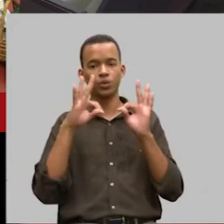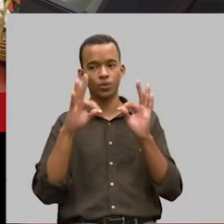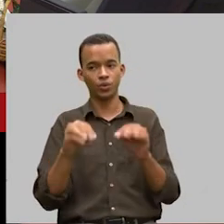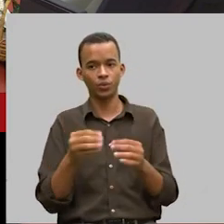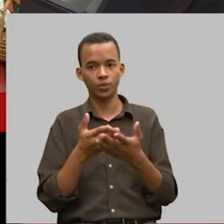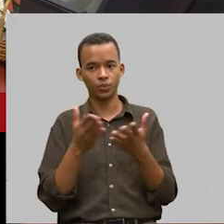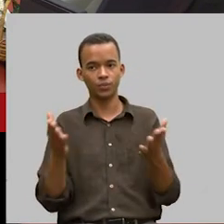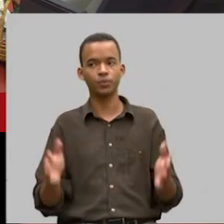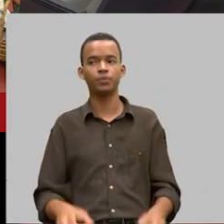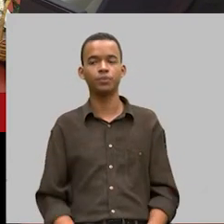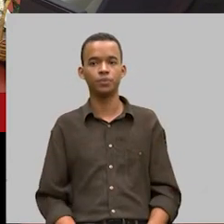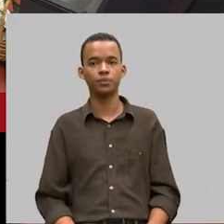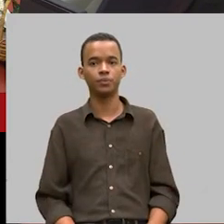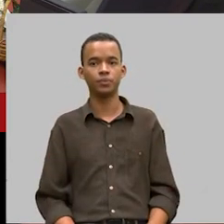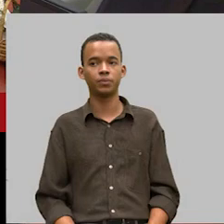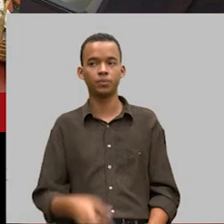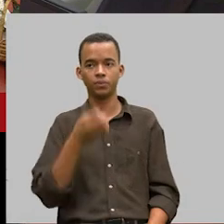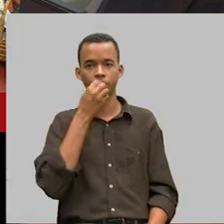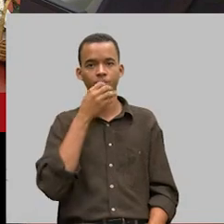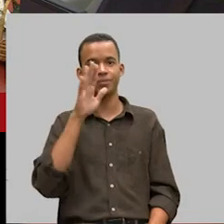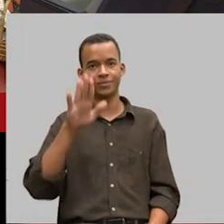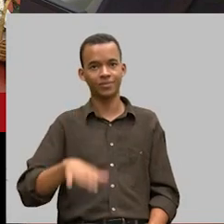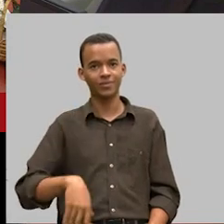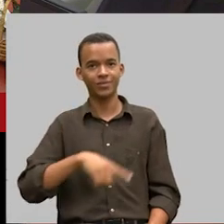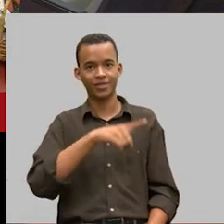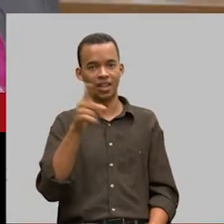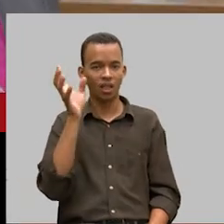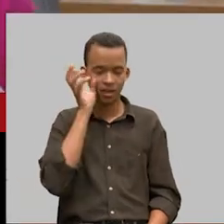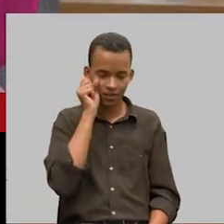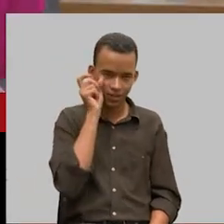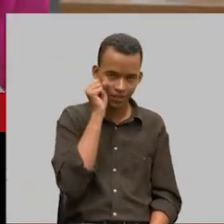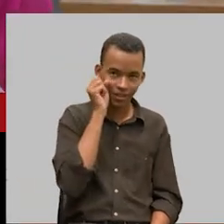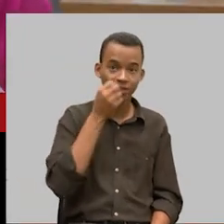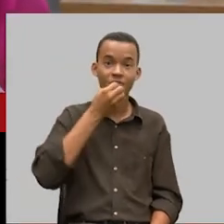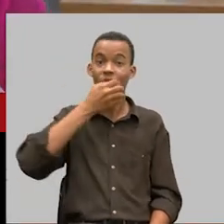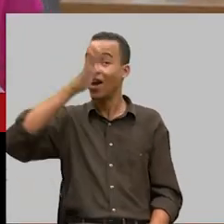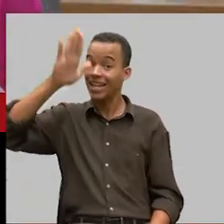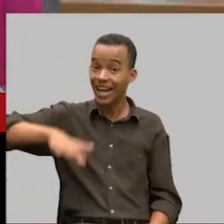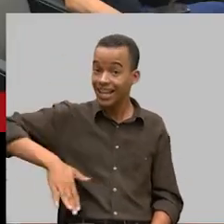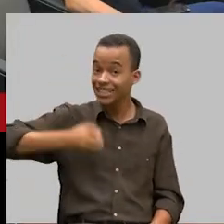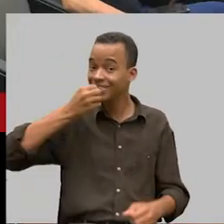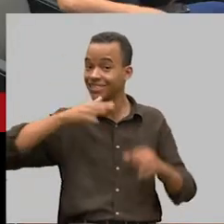todas esse Boa tarde também é com sono gente boa